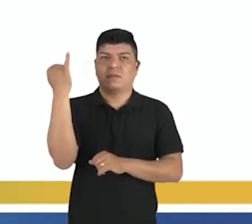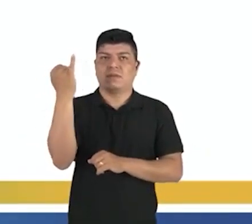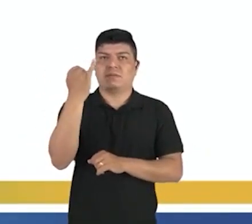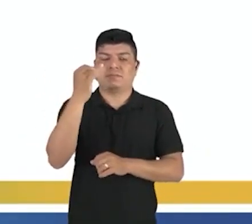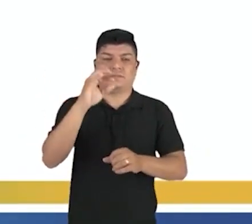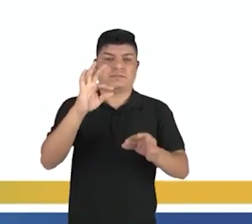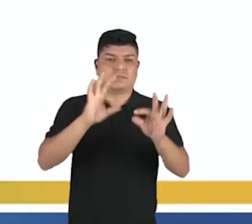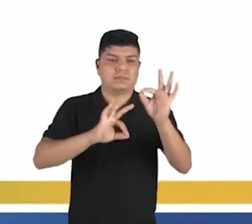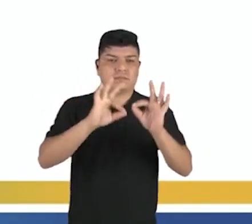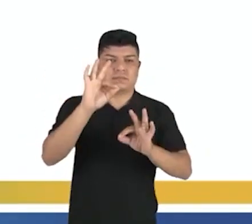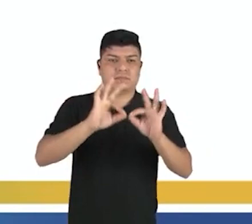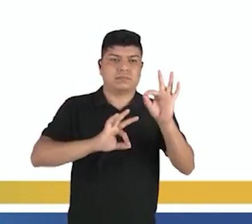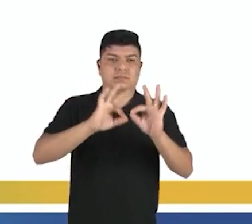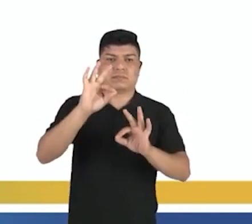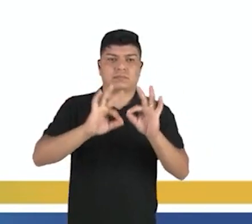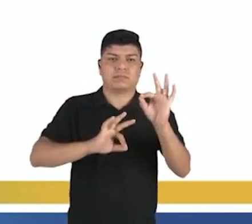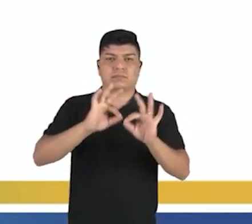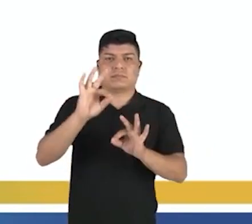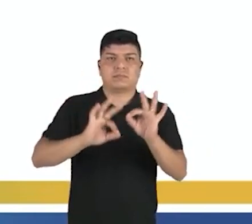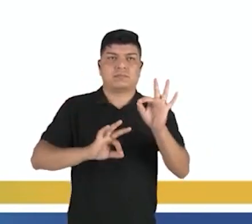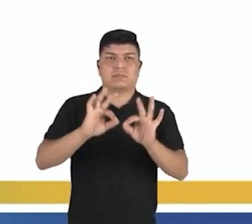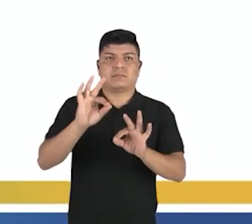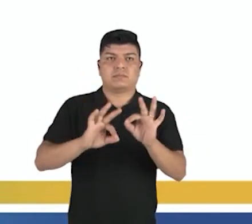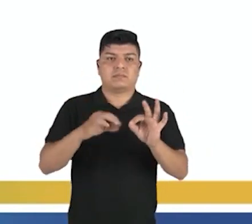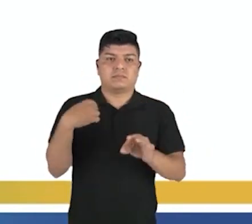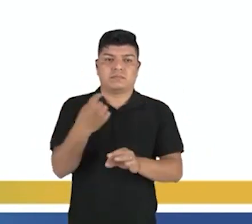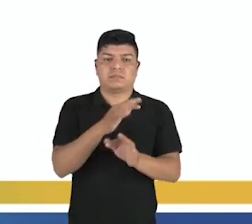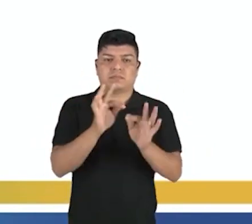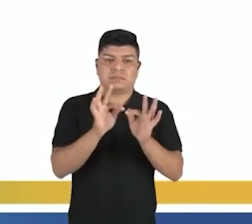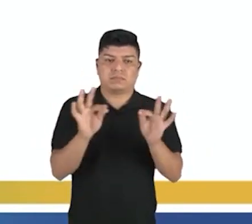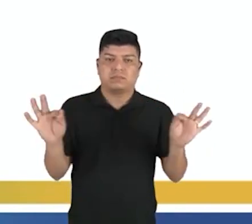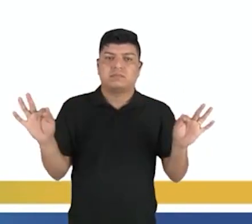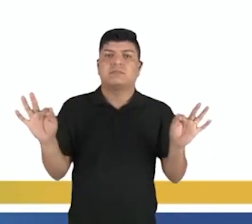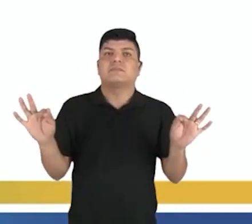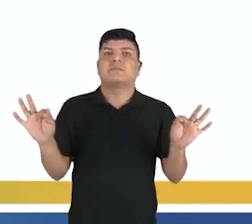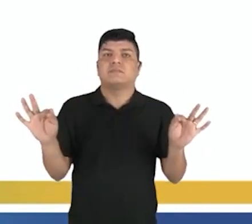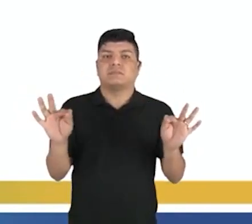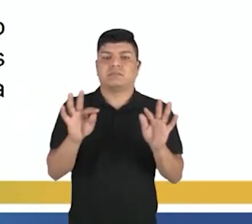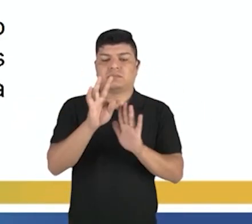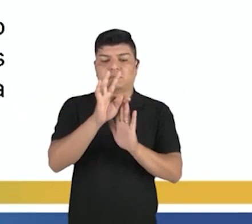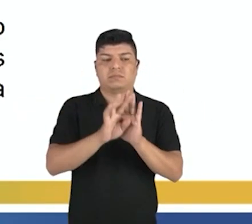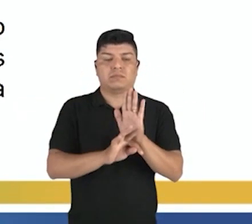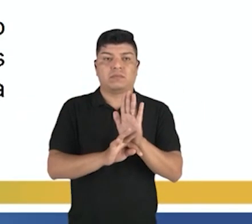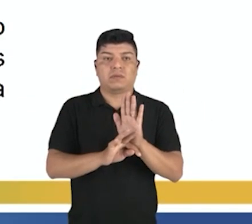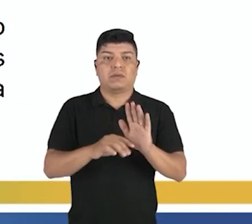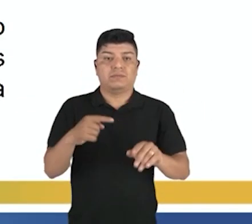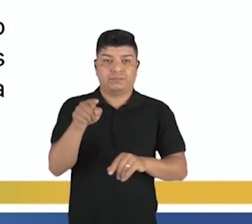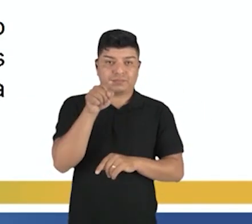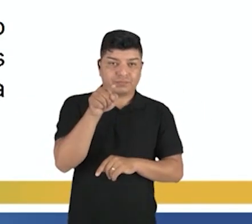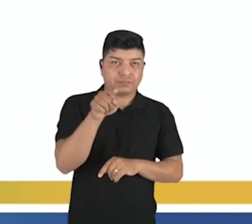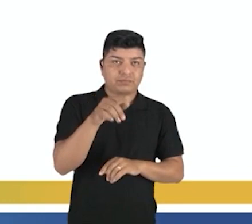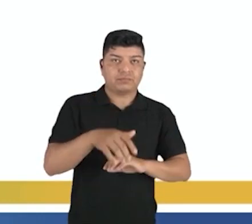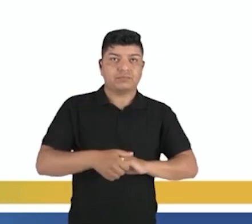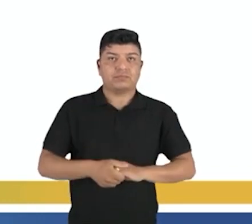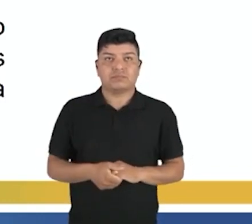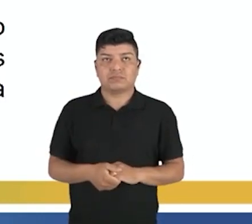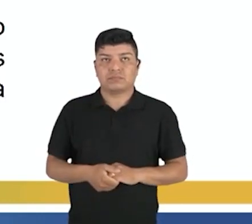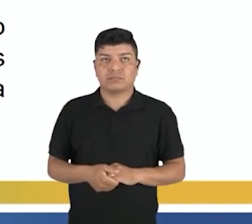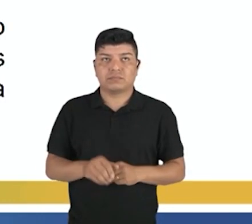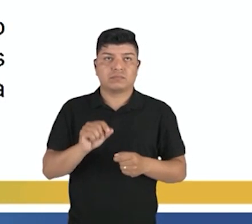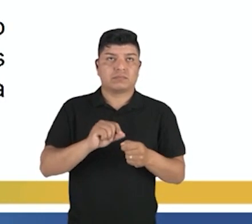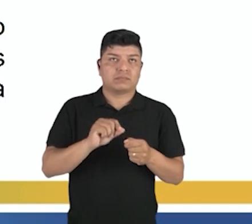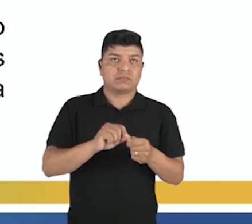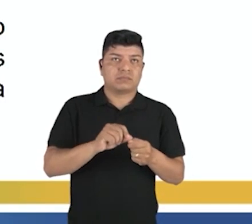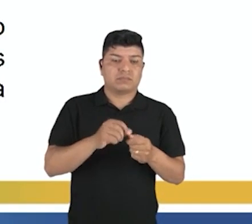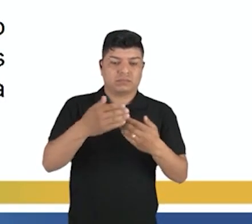na construção, na realização das nossas frases, na construção do texto. Quando você vai